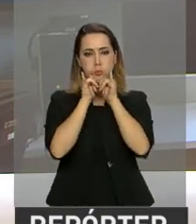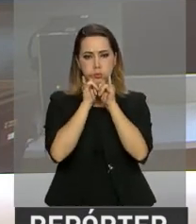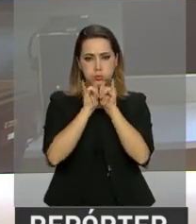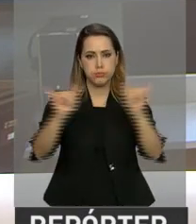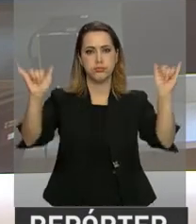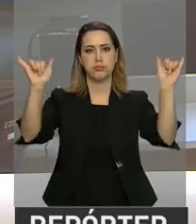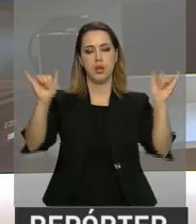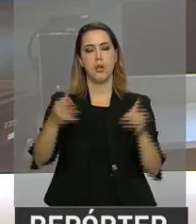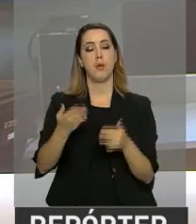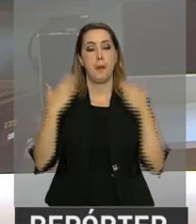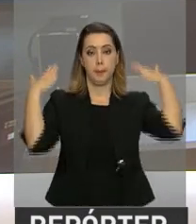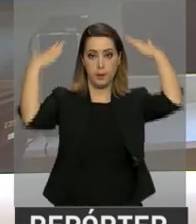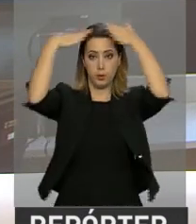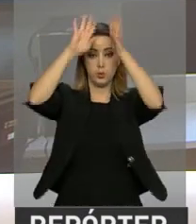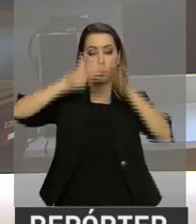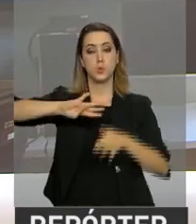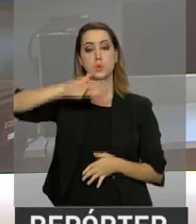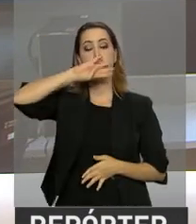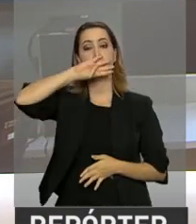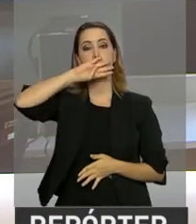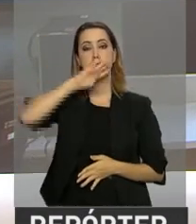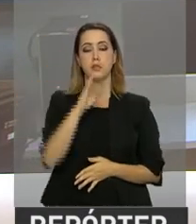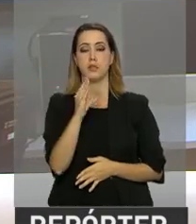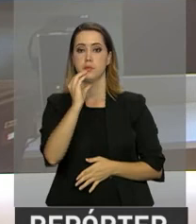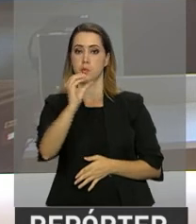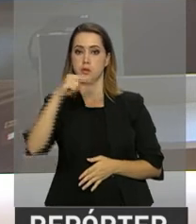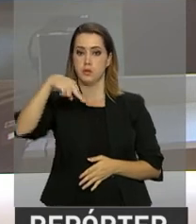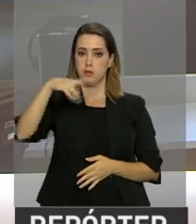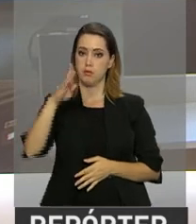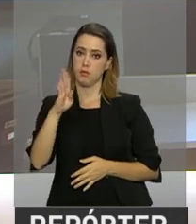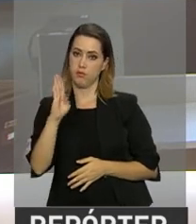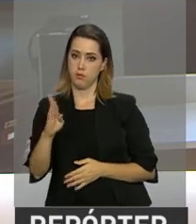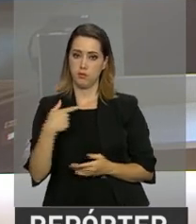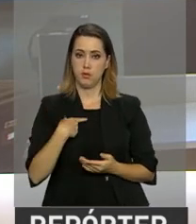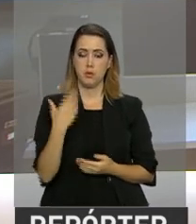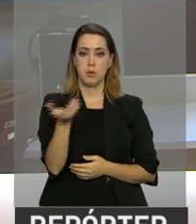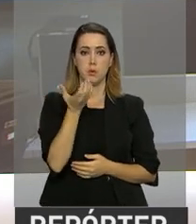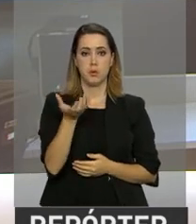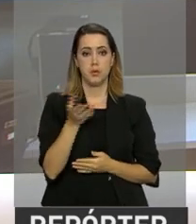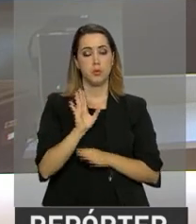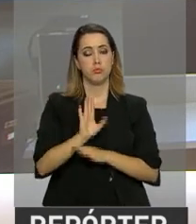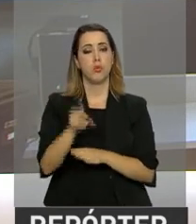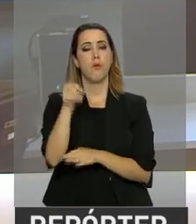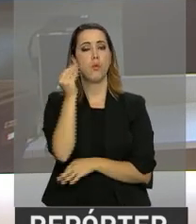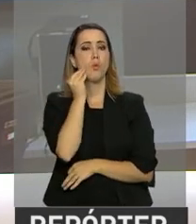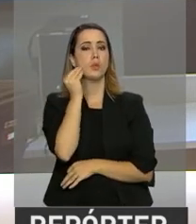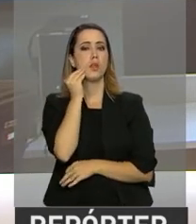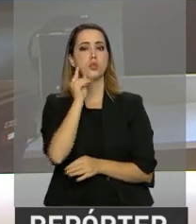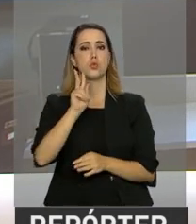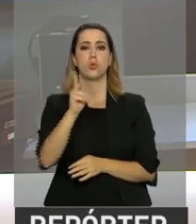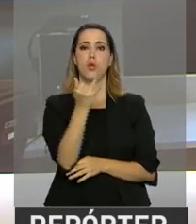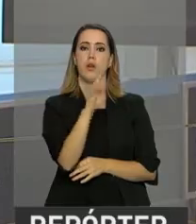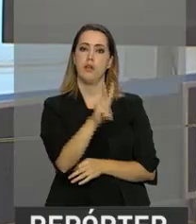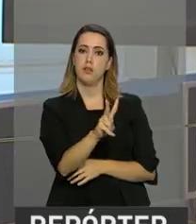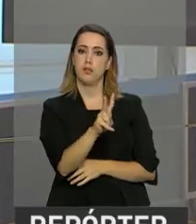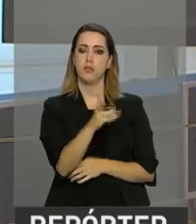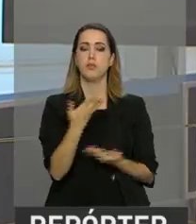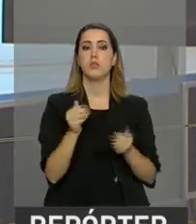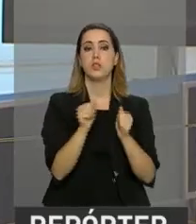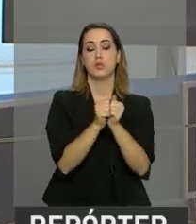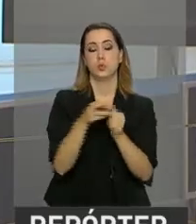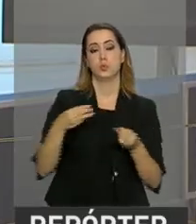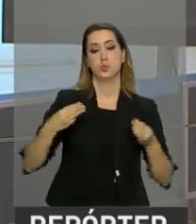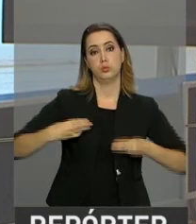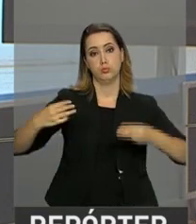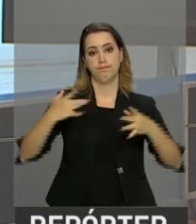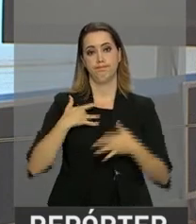quer incentivar que as pessoas façam o teste do HIV. A ação tem a parceria do Ministério da Saúde. Hoje,